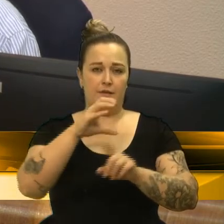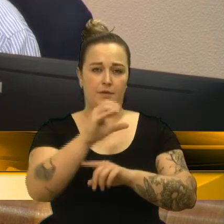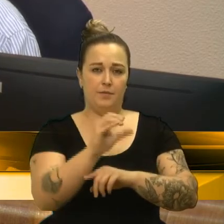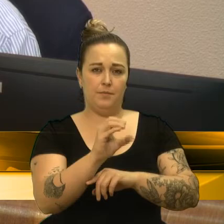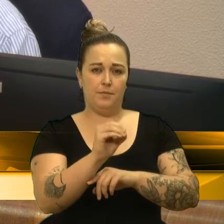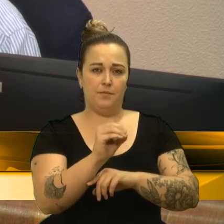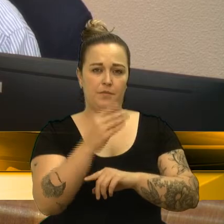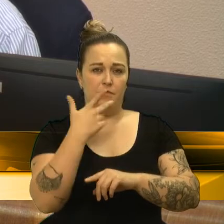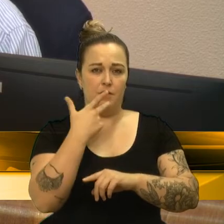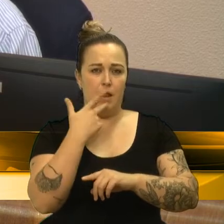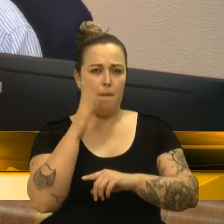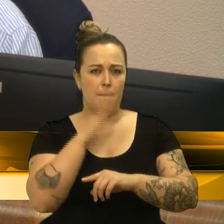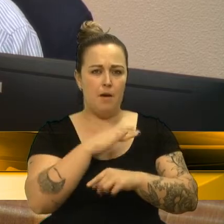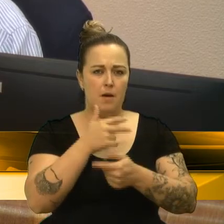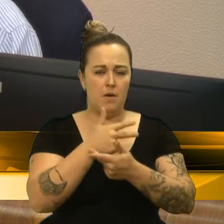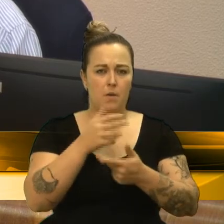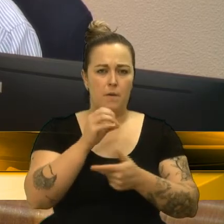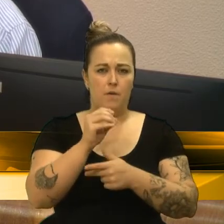do Decreto-Lei